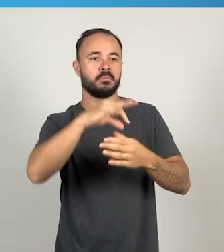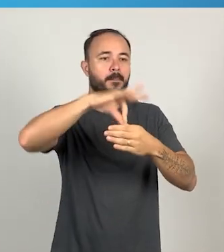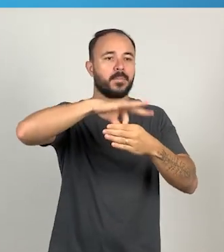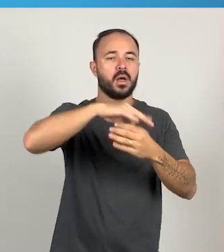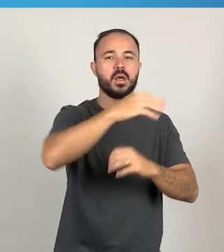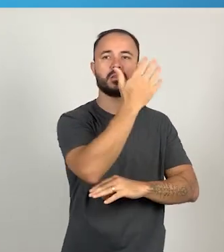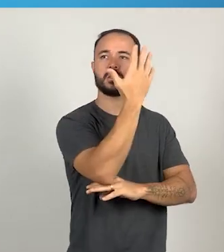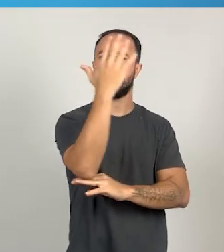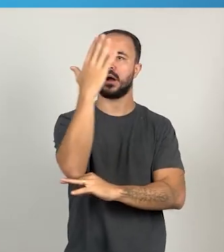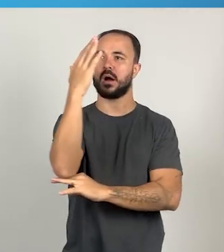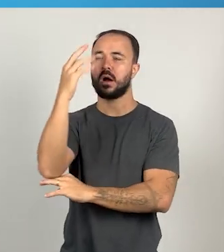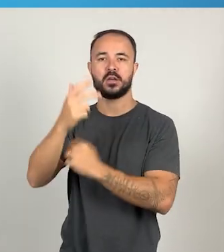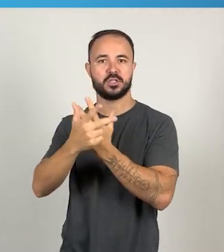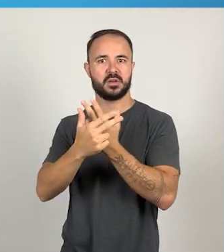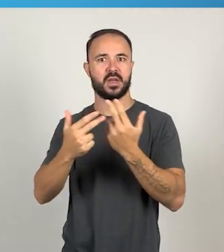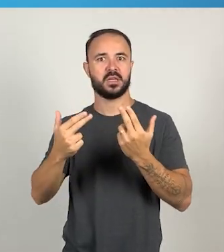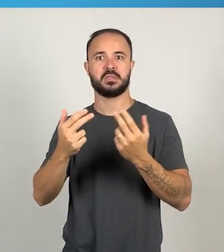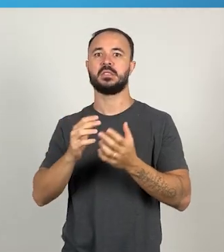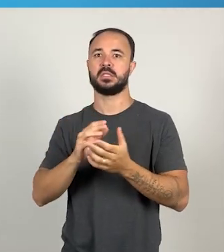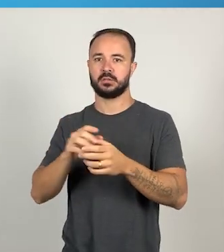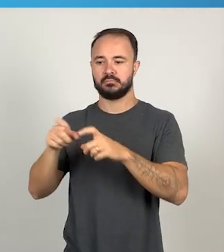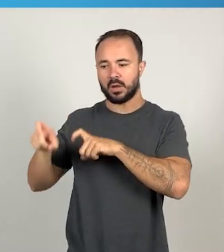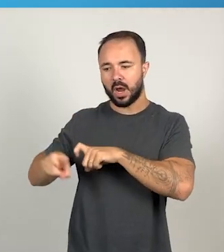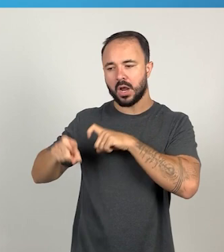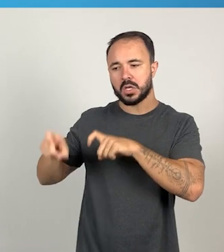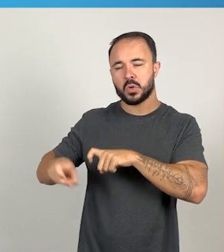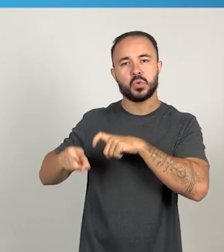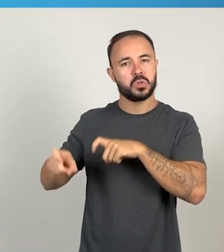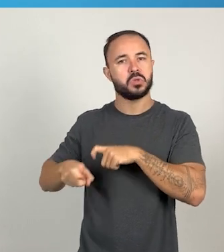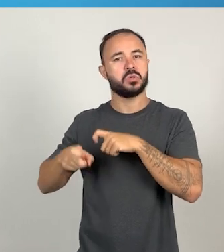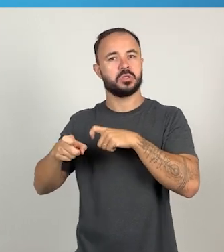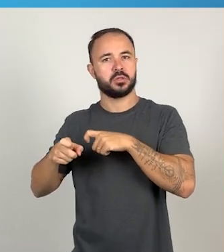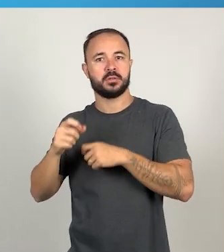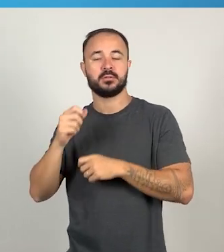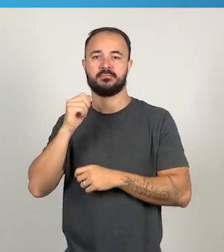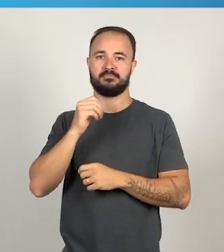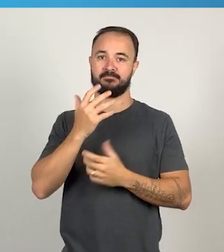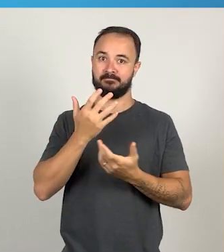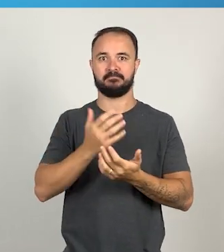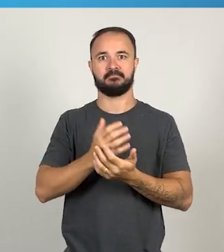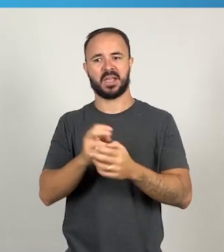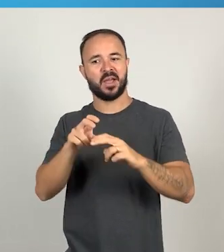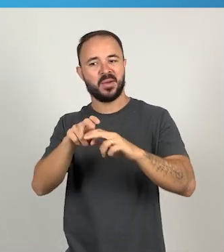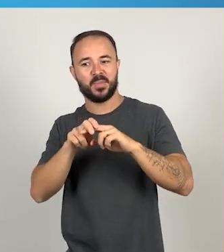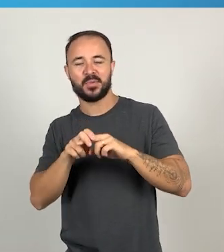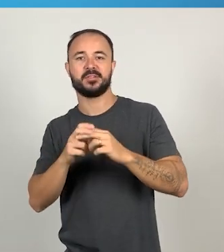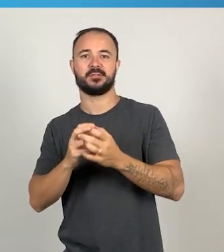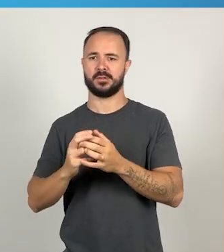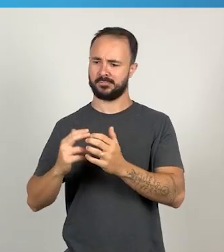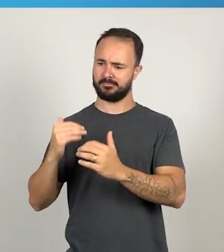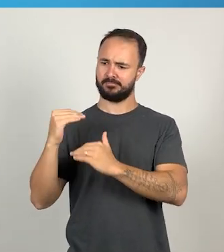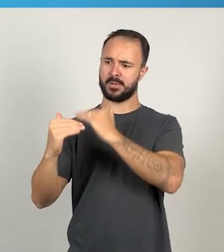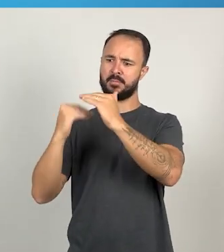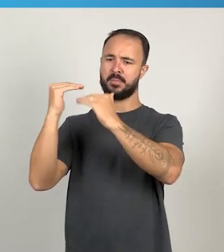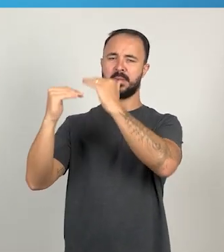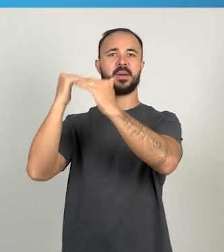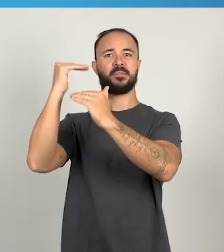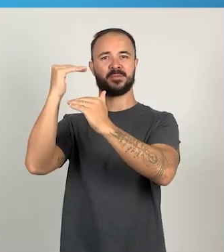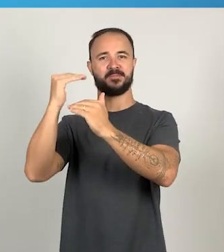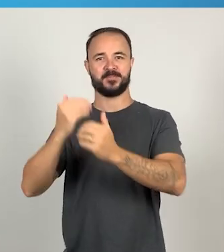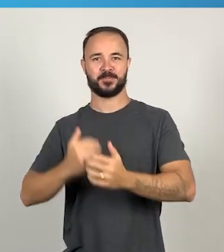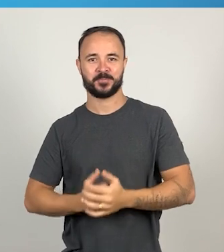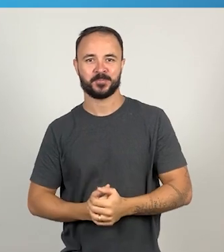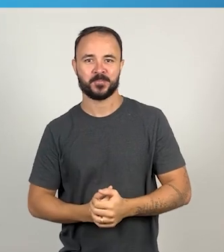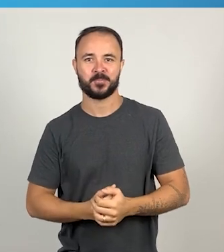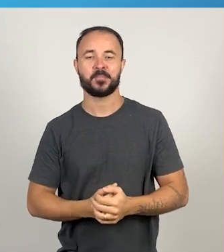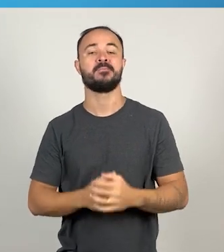E aí meio que a gente teve um certo embate ali entre a vila de Porto Franco e a vila de Imperatriz. Aqui eu coloquei